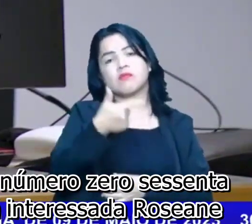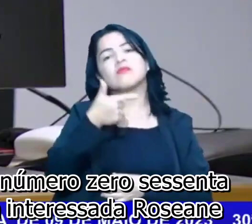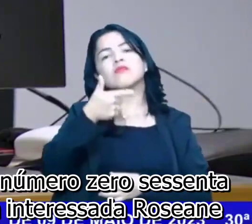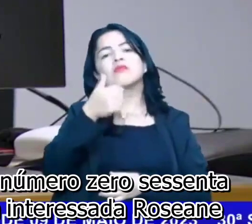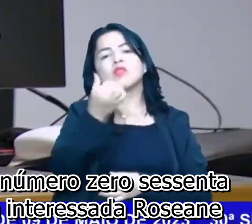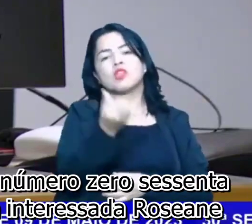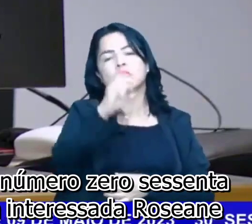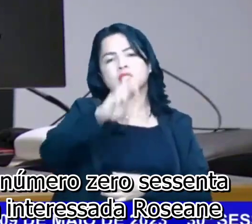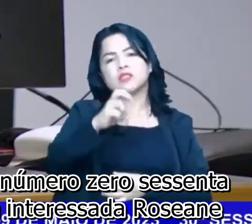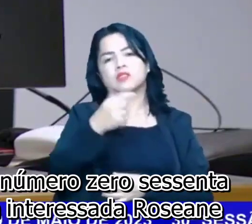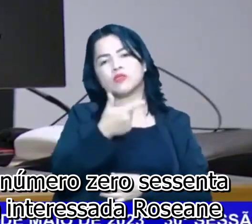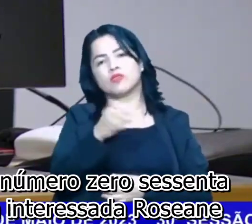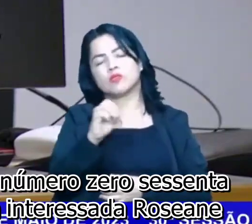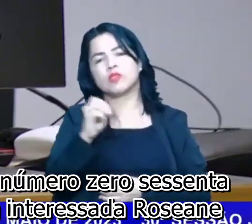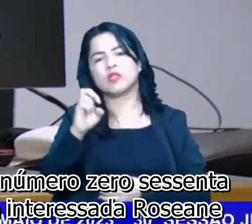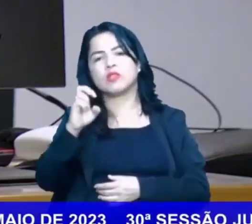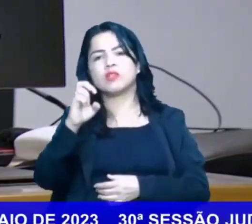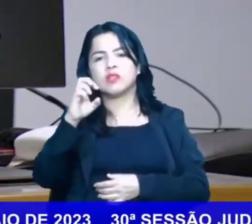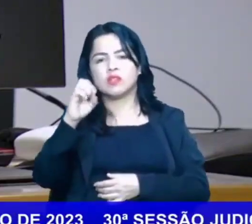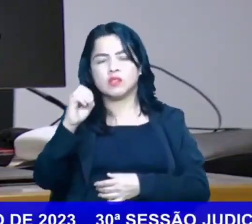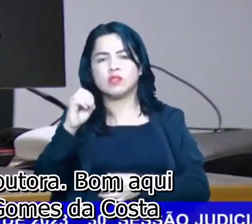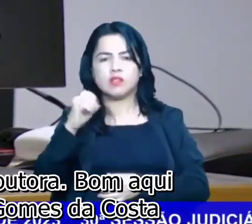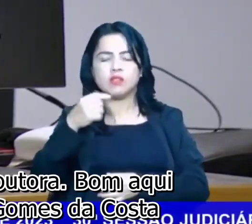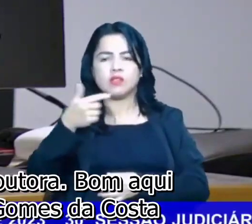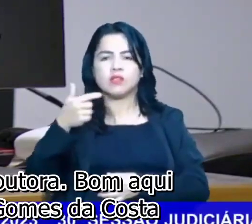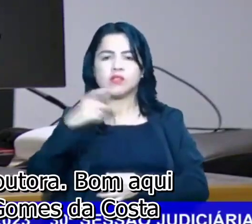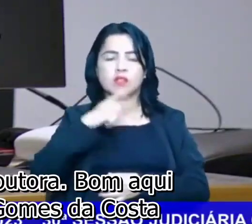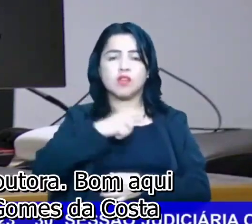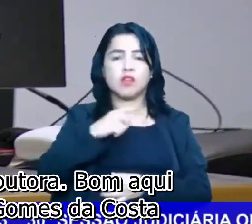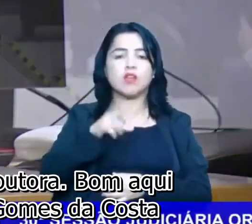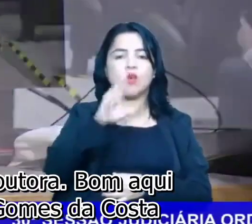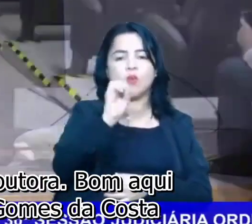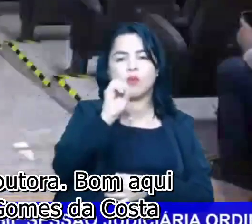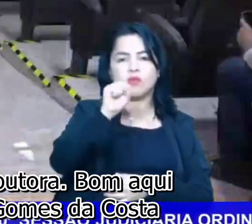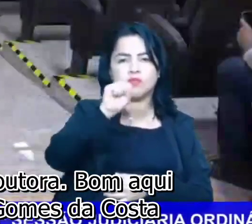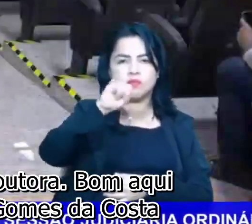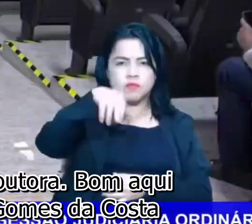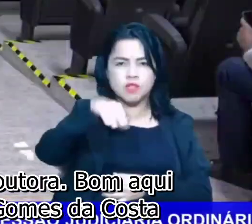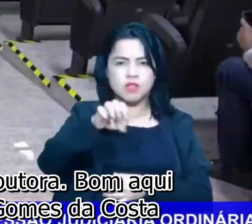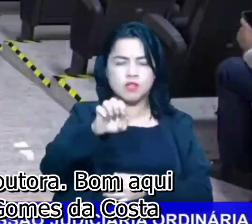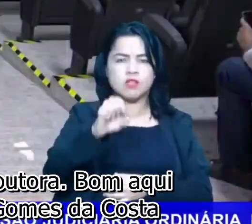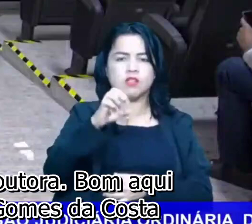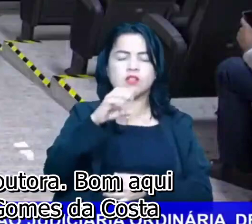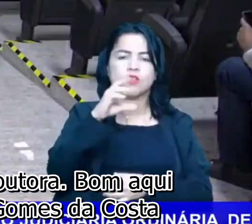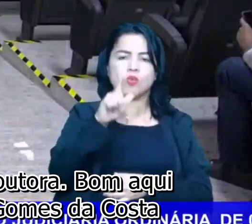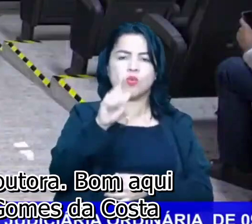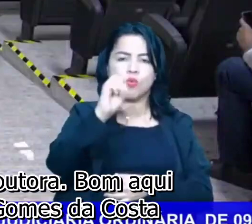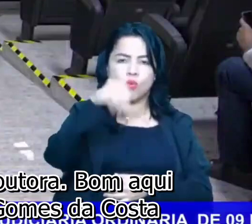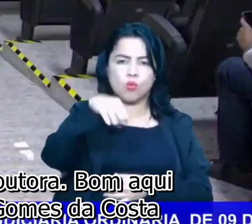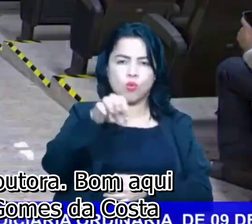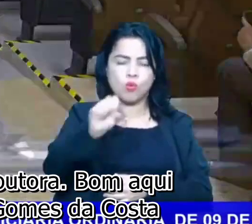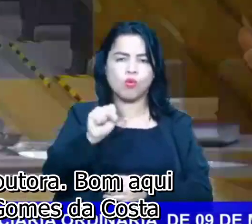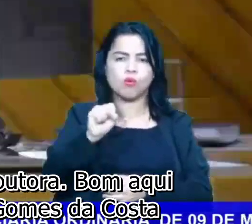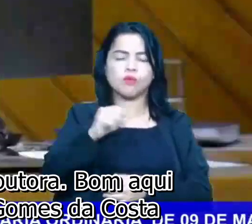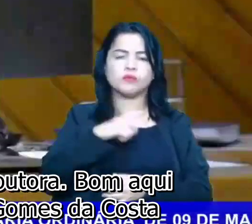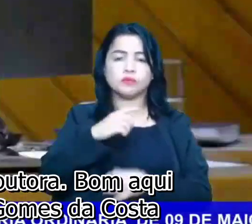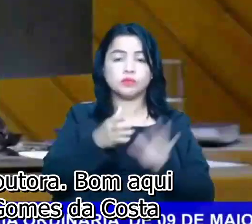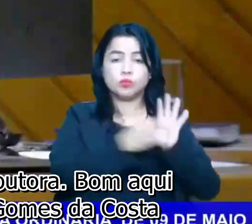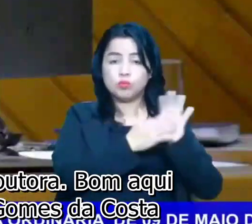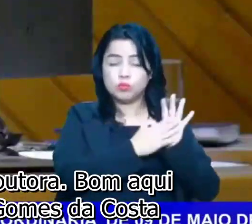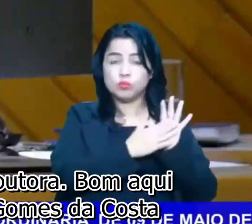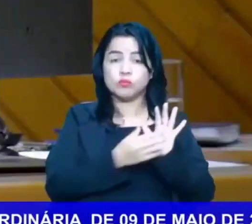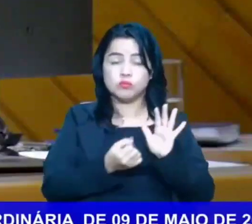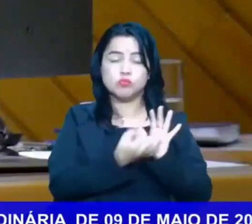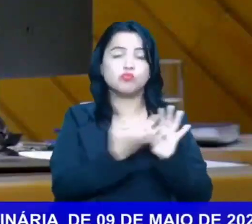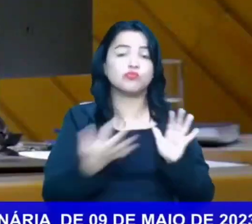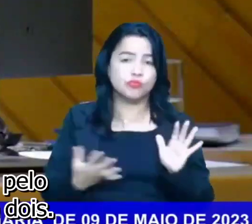060-1265/2022, origem Macapá, interessada Roseane Gomes Costa. Vossa Excelência está com a palavra, doutora. Bom, aqui cuido os autos de prestação de contas de Roseane Gomes